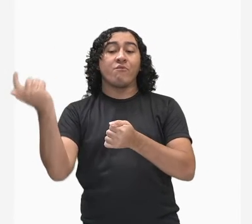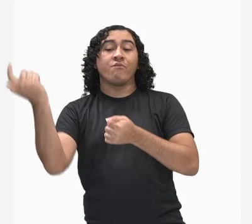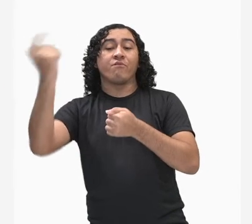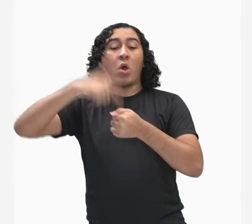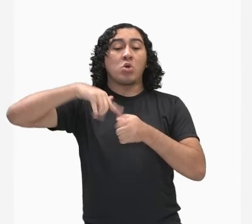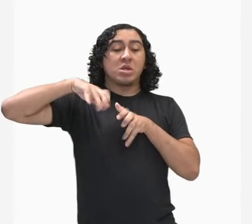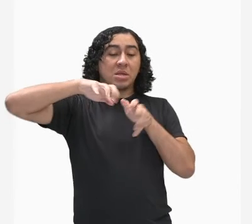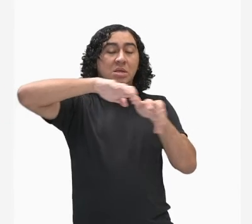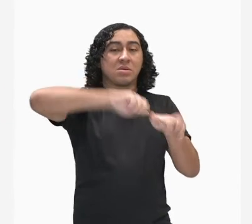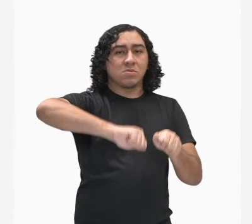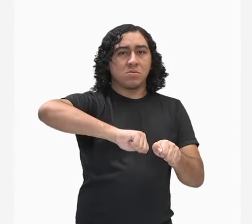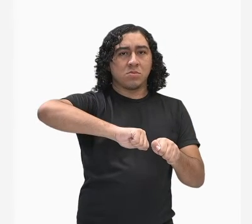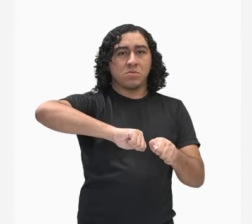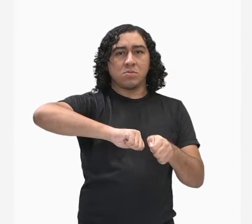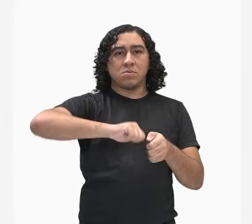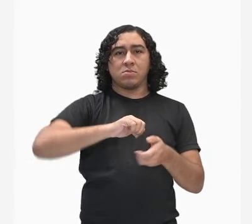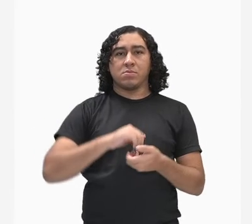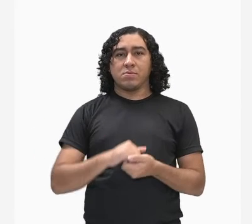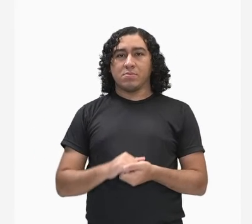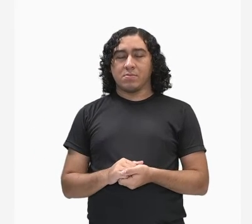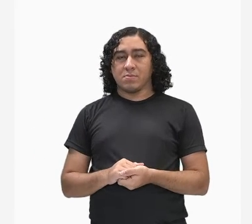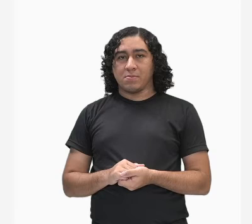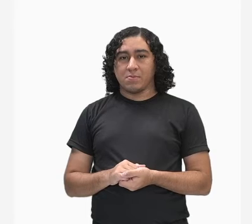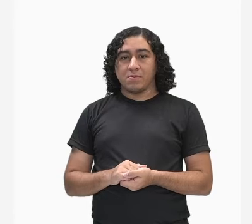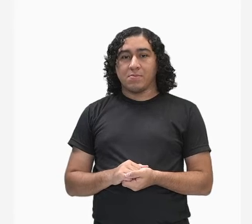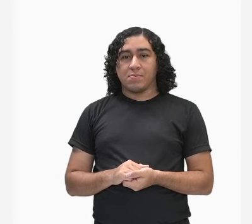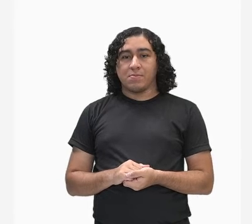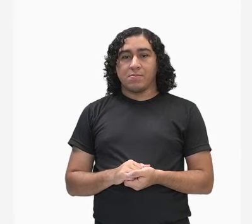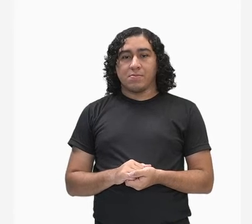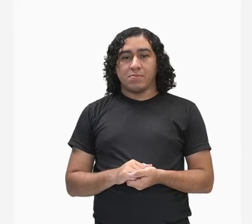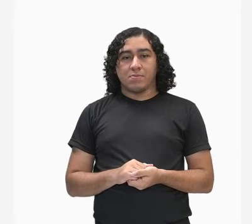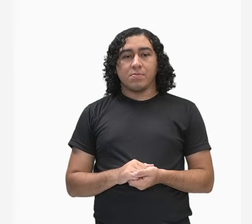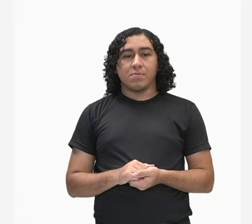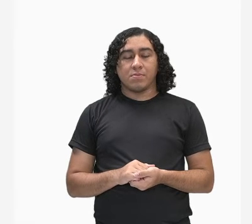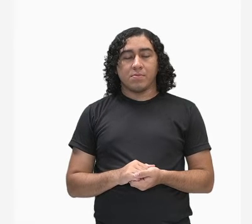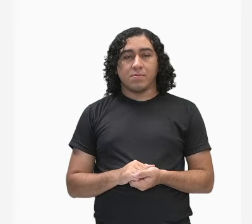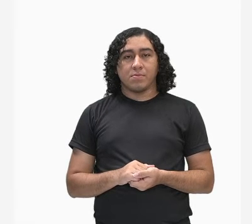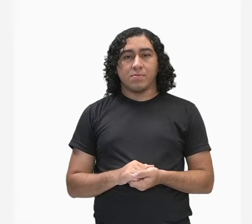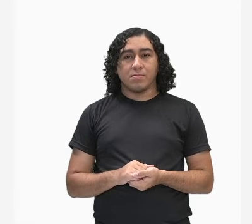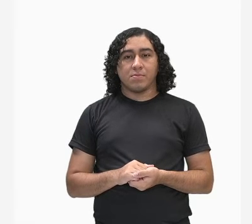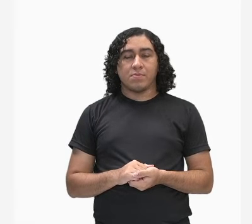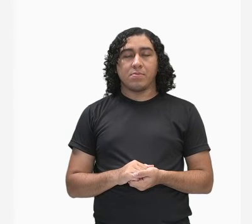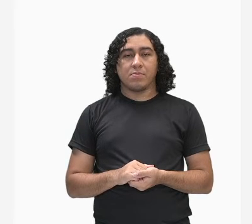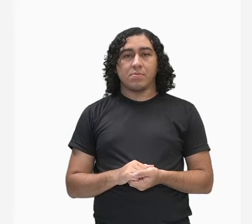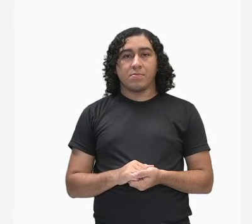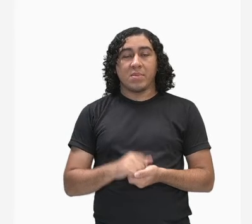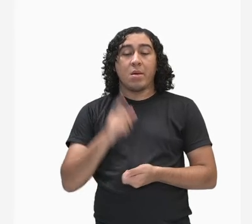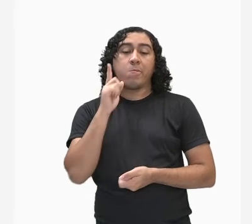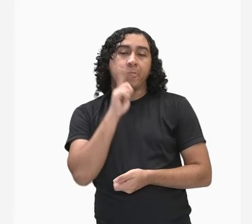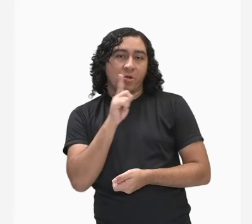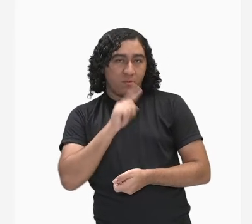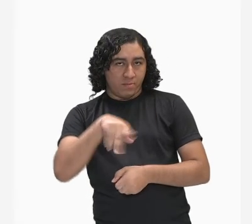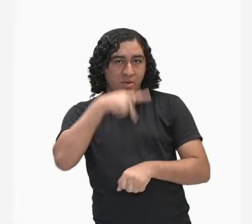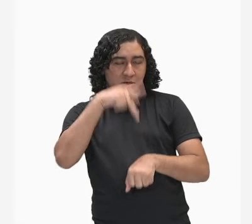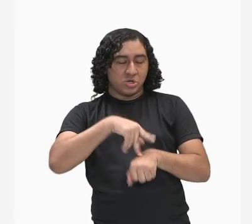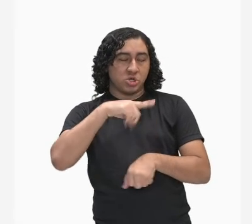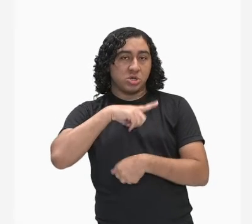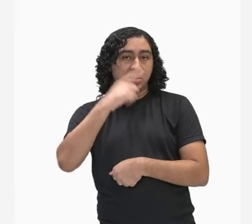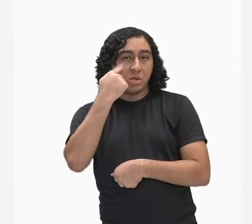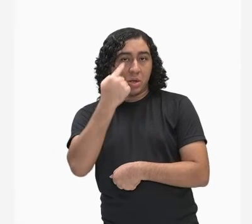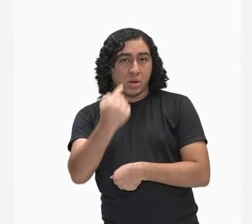Europa. É uma questão, mas nós podemos também dizer o seguinte, que os Estados Unidos tinham pretensões,